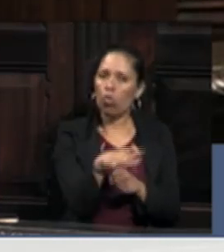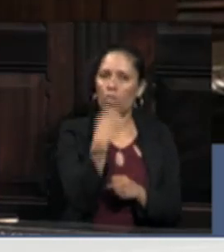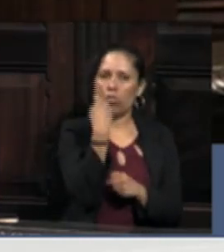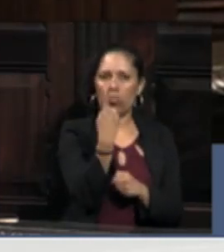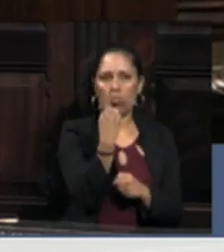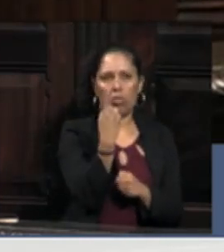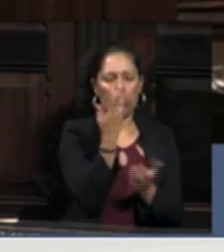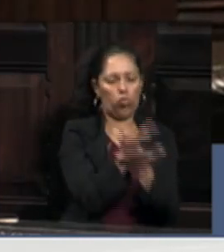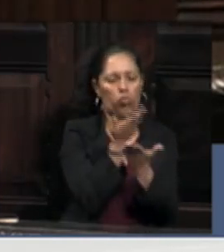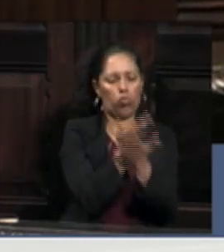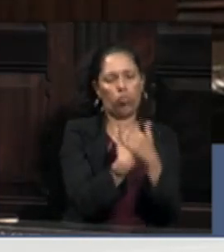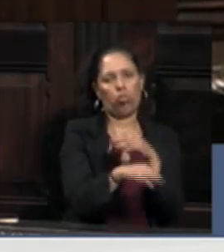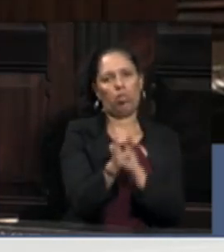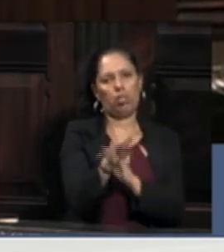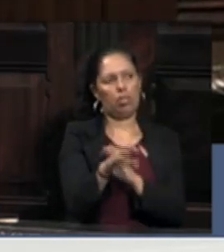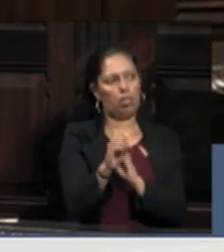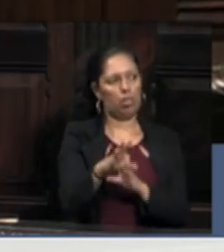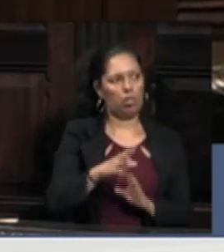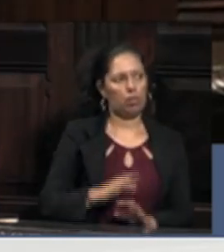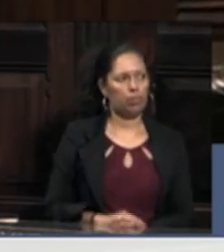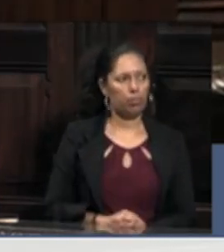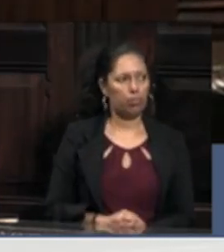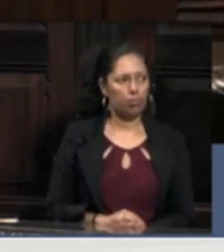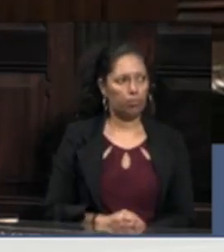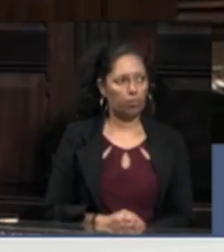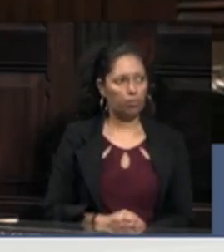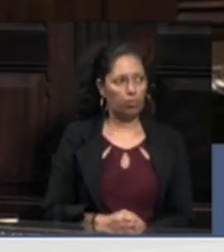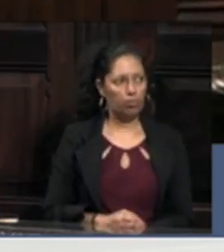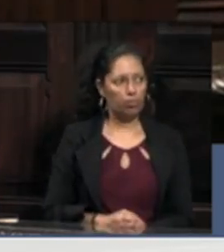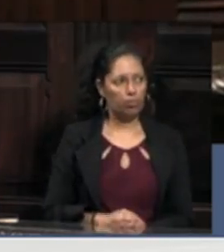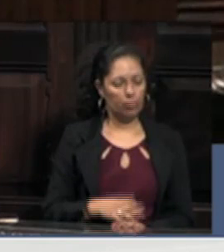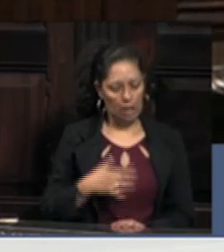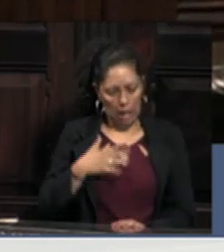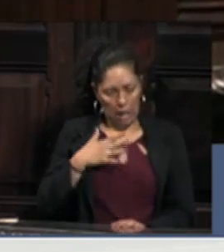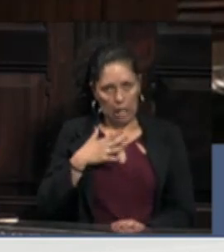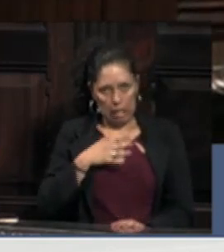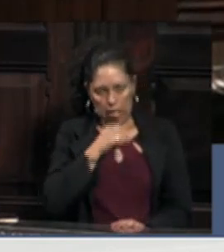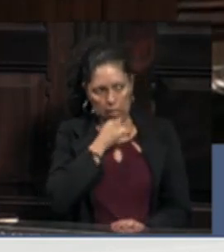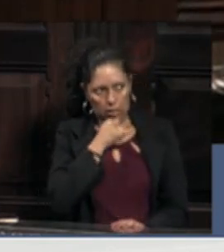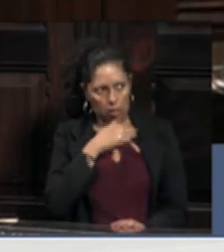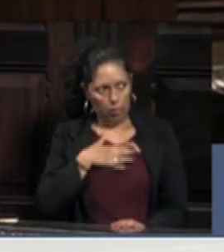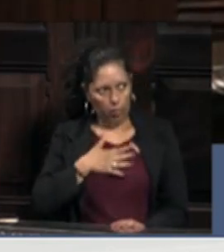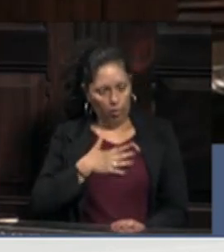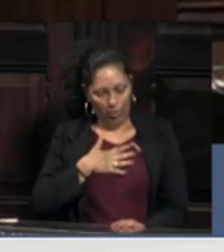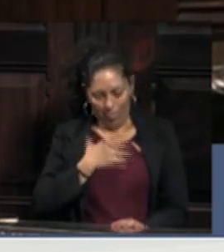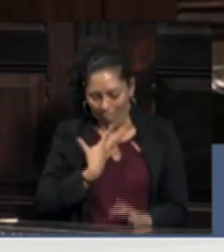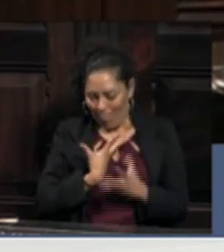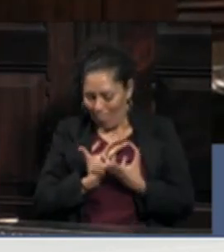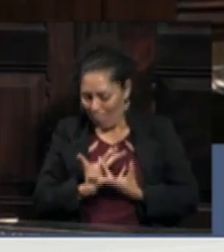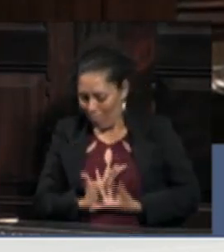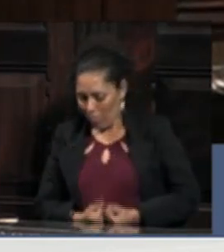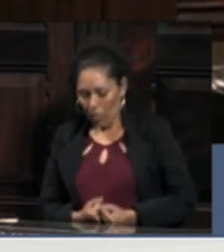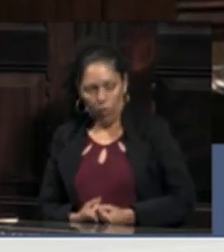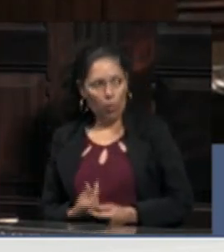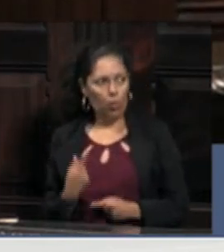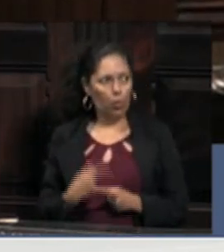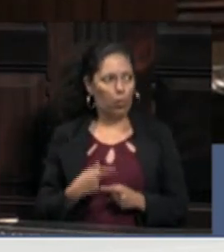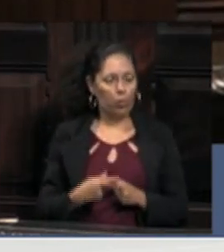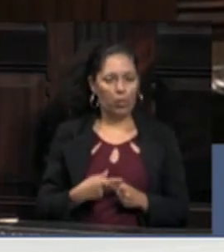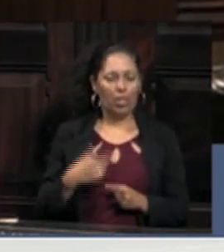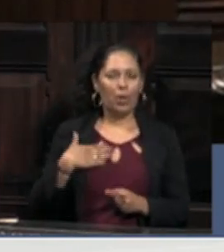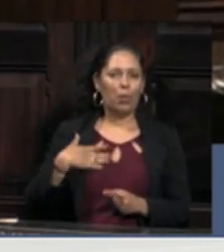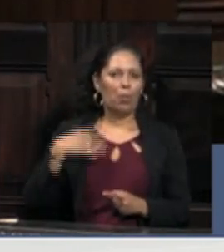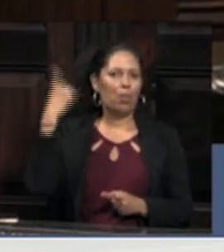eu vivo, não diria um drama, seria exagero, mas vivo um certo amargor pessoal, porque desde que me elegi